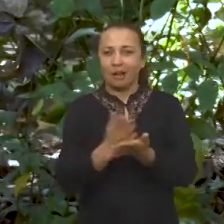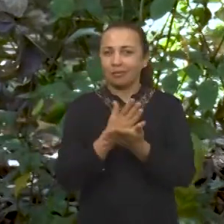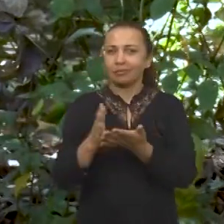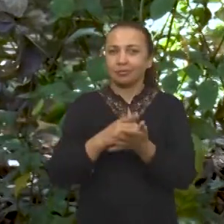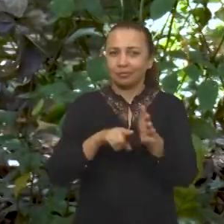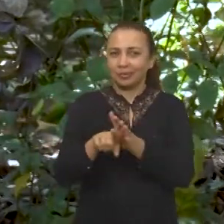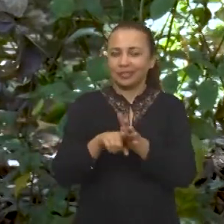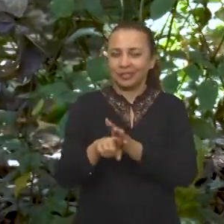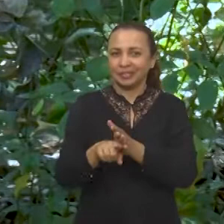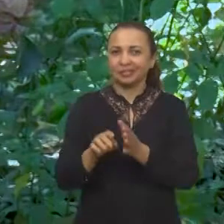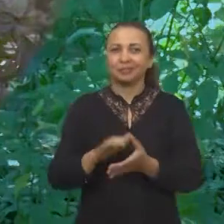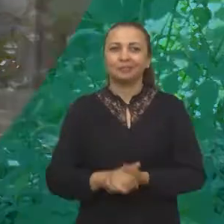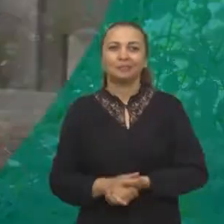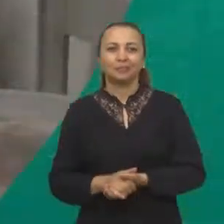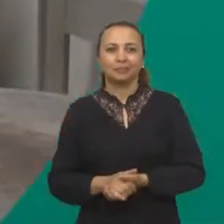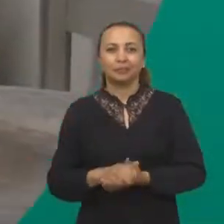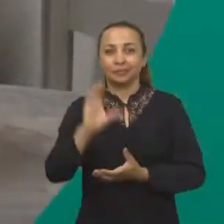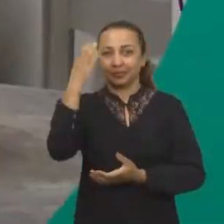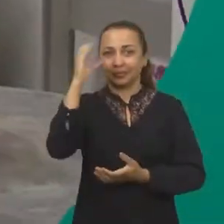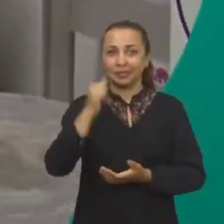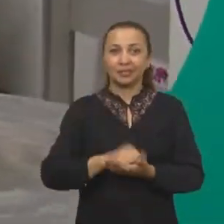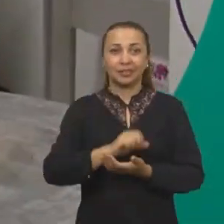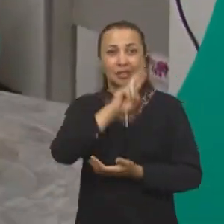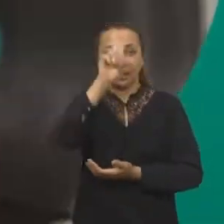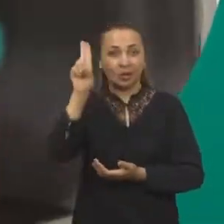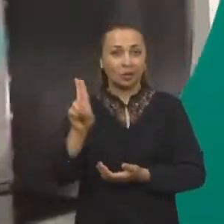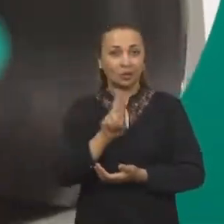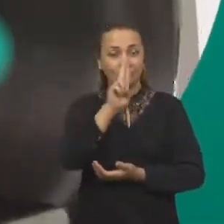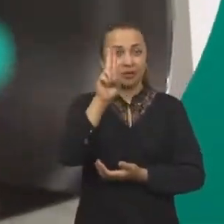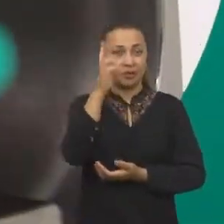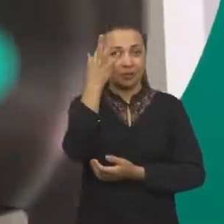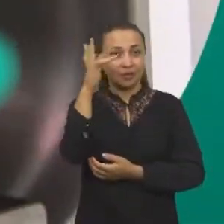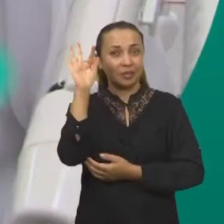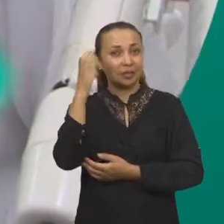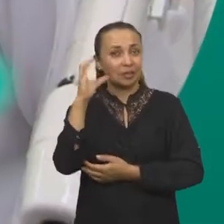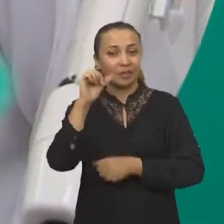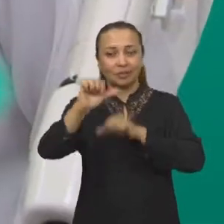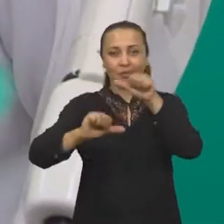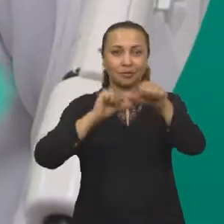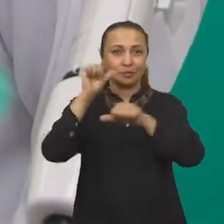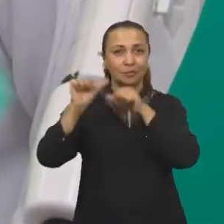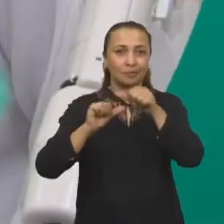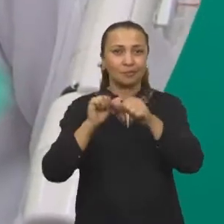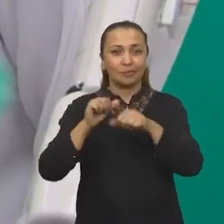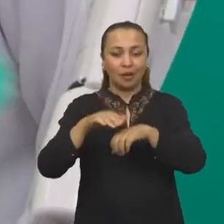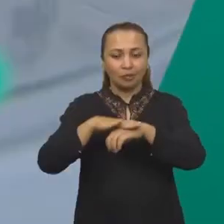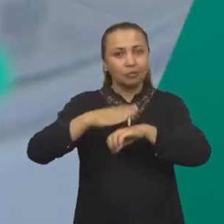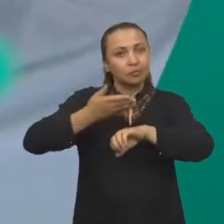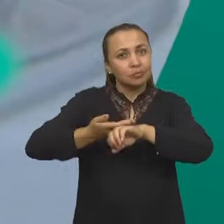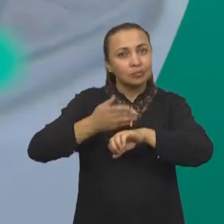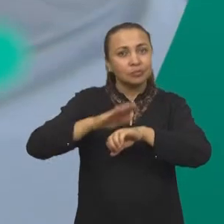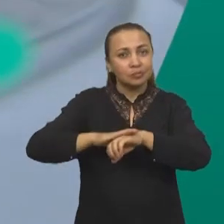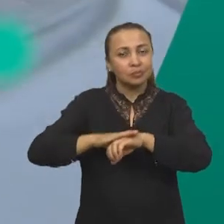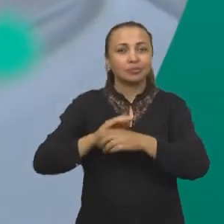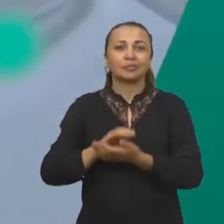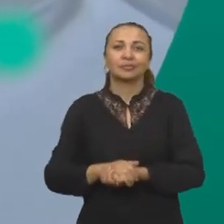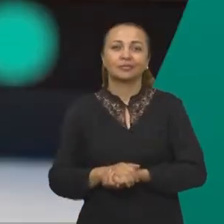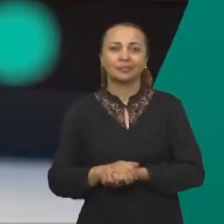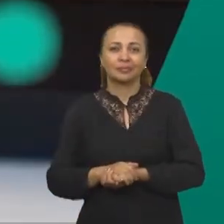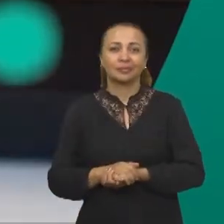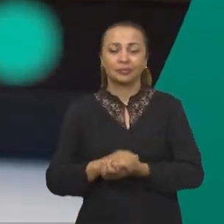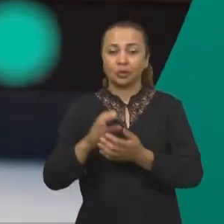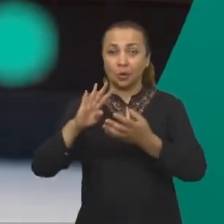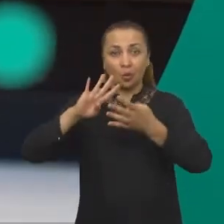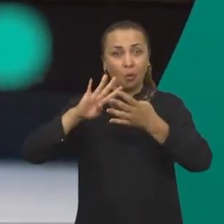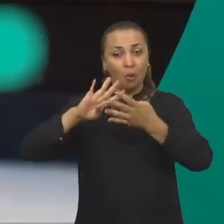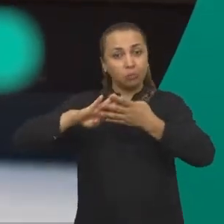das pesquisas de hoje. Cientistas da Universidade Federal do Ceará desenvolvem curativo à base de grafeno.